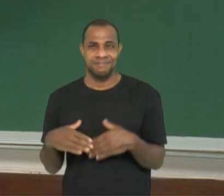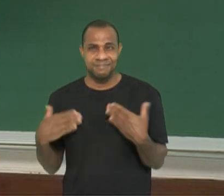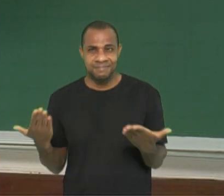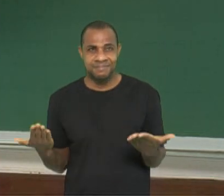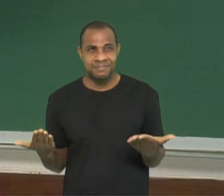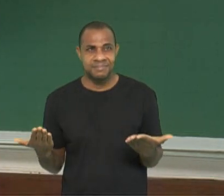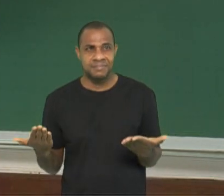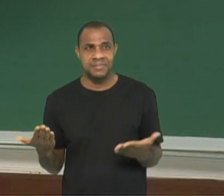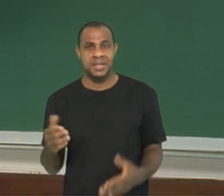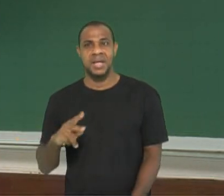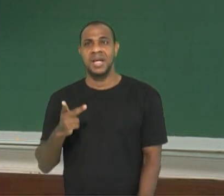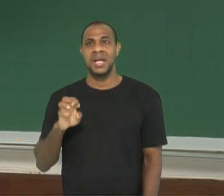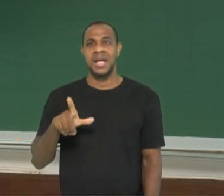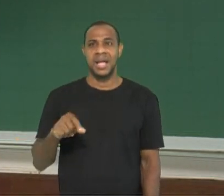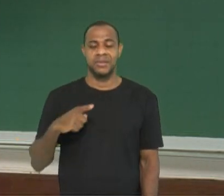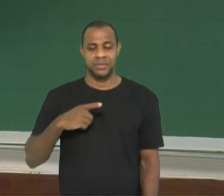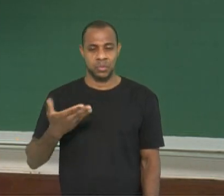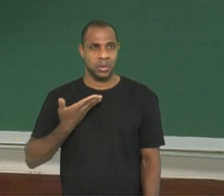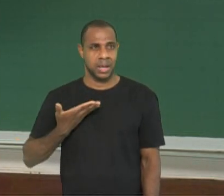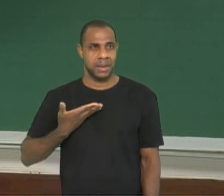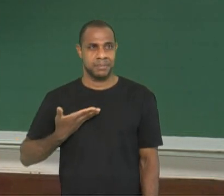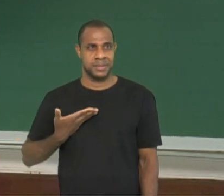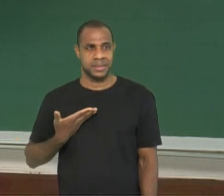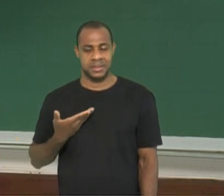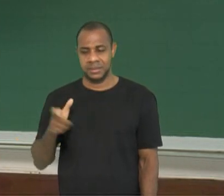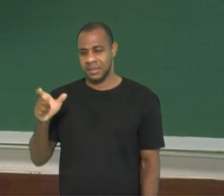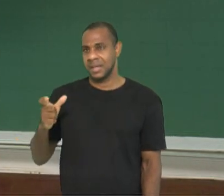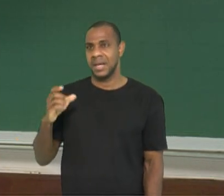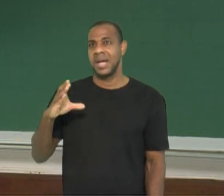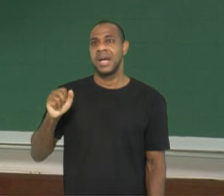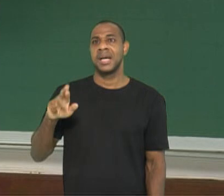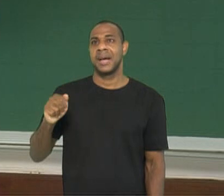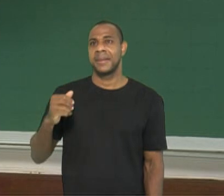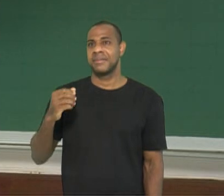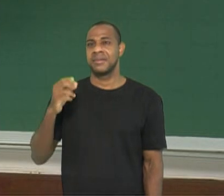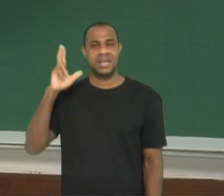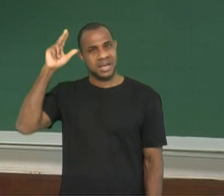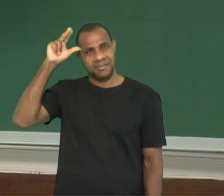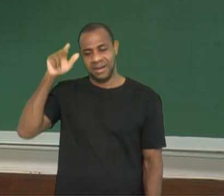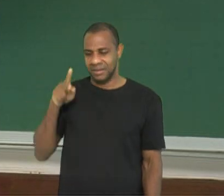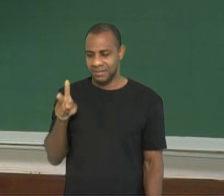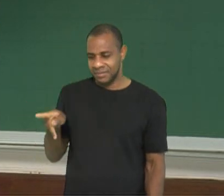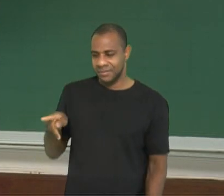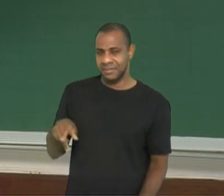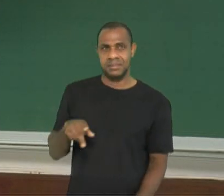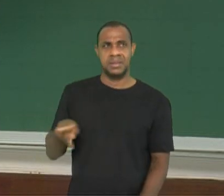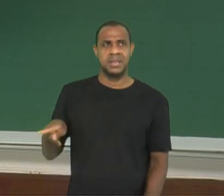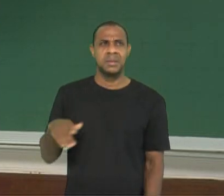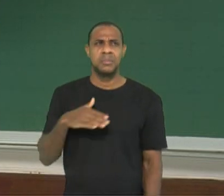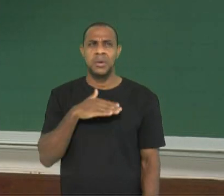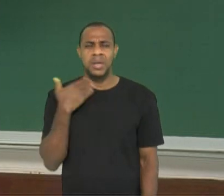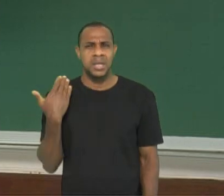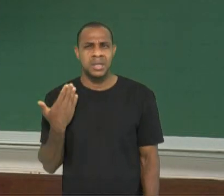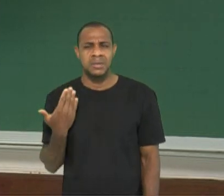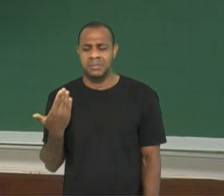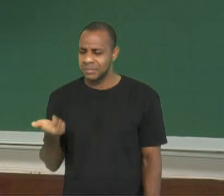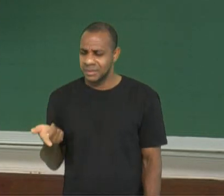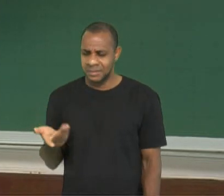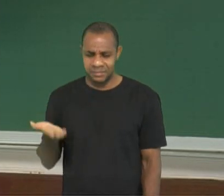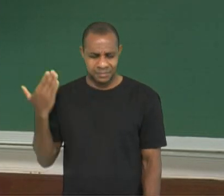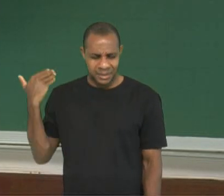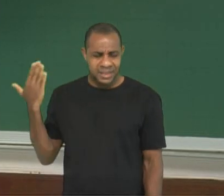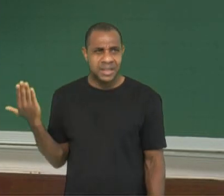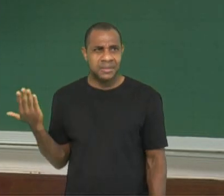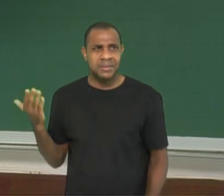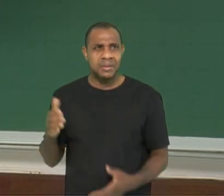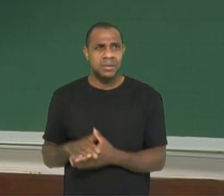tinha um amigo chamado Cara de Cavalo. Por que Cara de Cavalo? Ele era um bandido, ele não era uma pessoa legal. E quando ele morreu, ficou na mídia muito essa